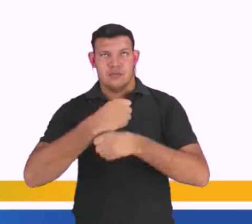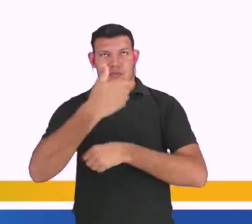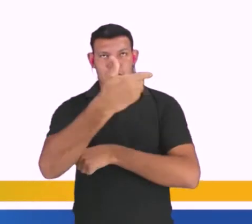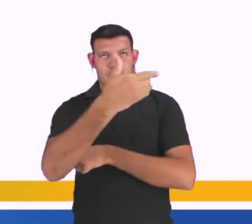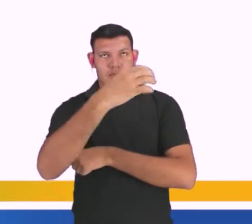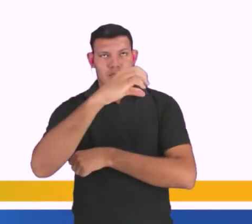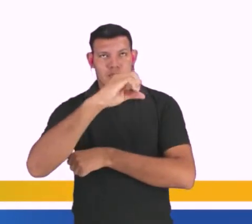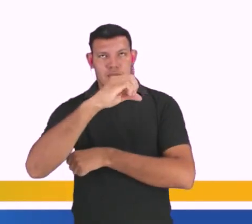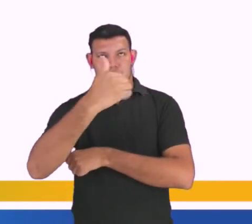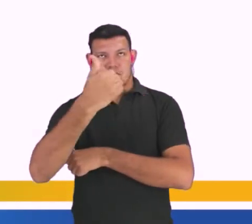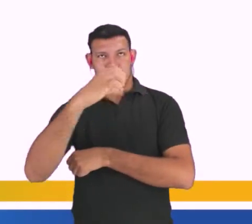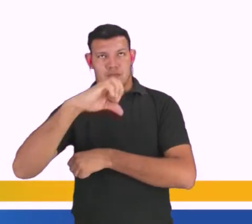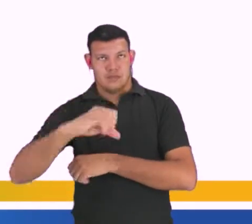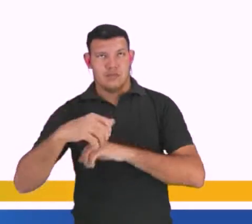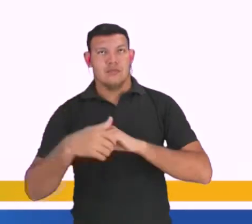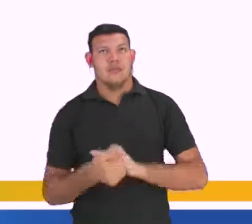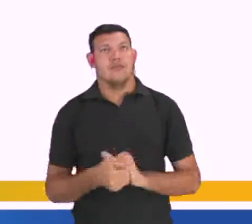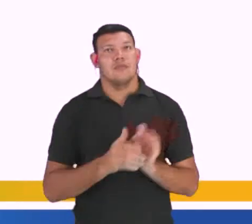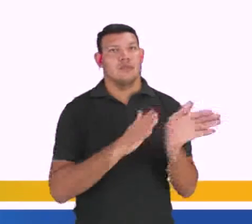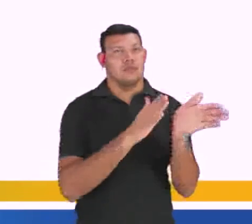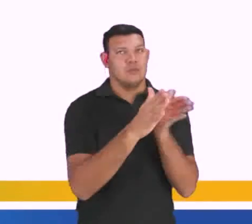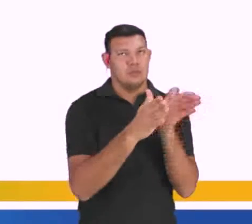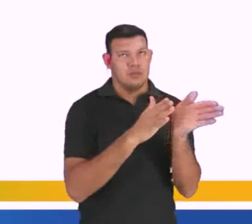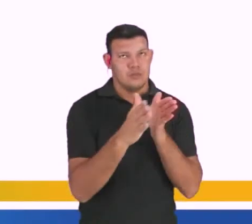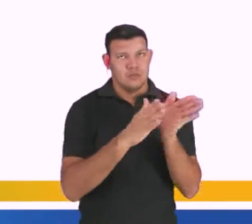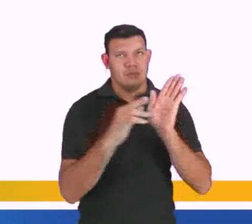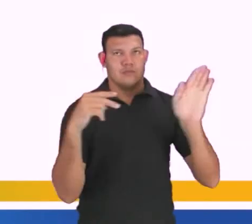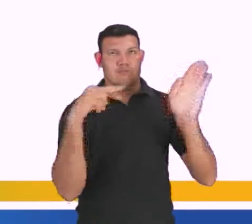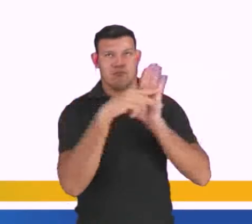lá? Um dos processos